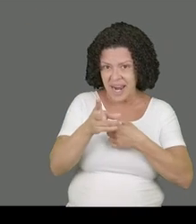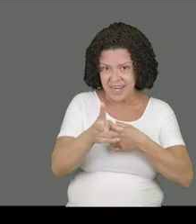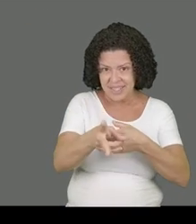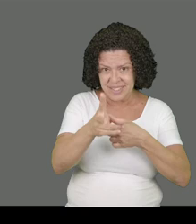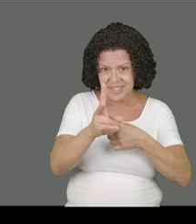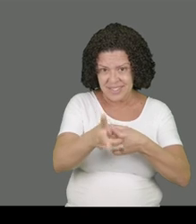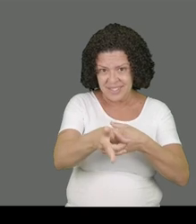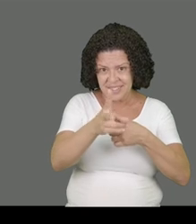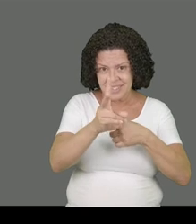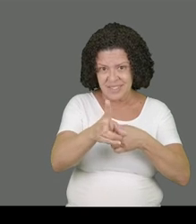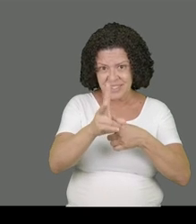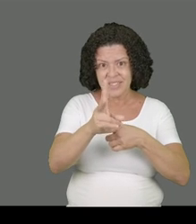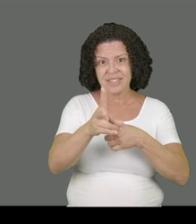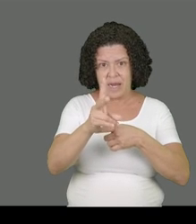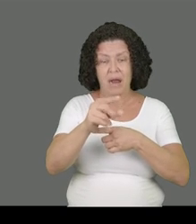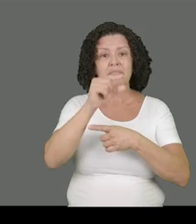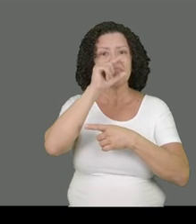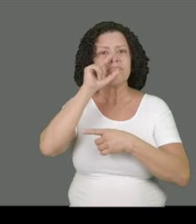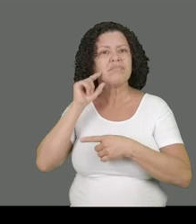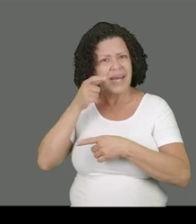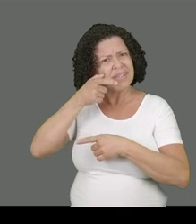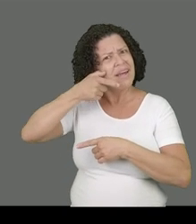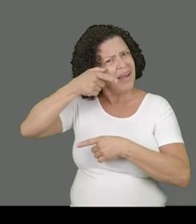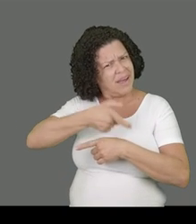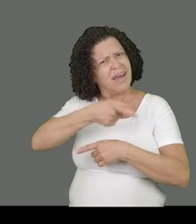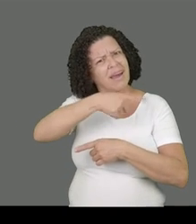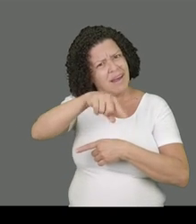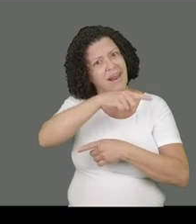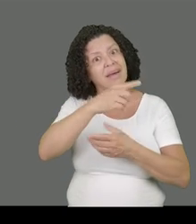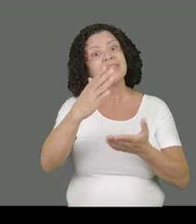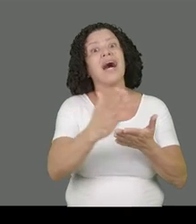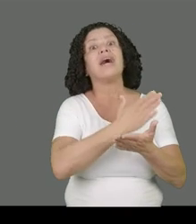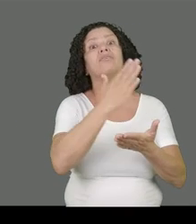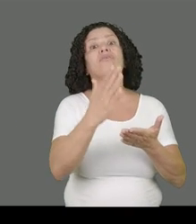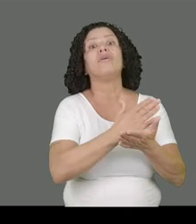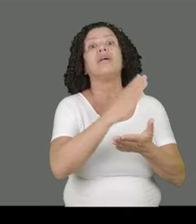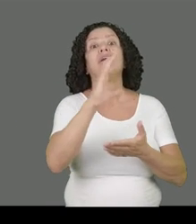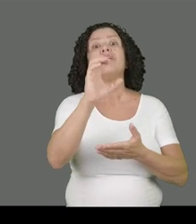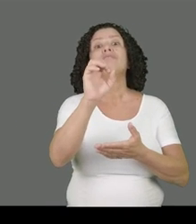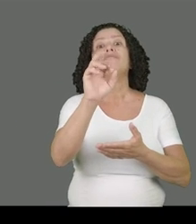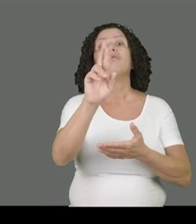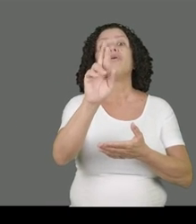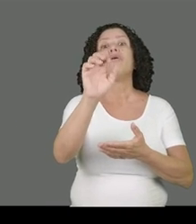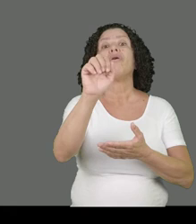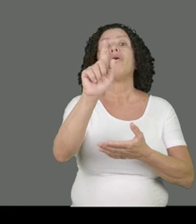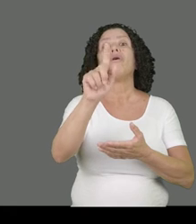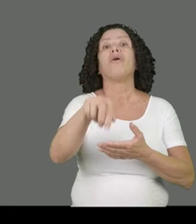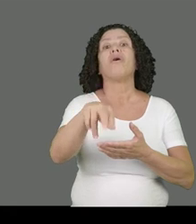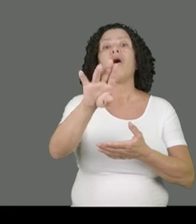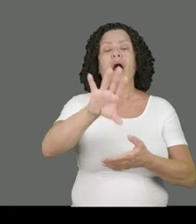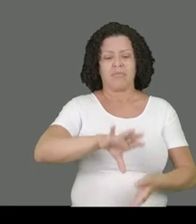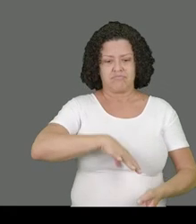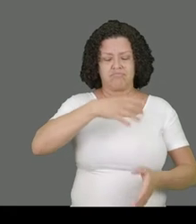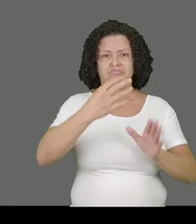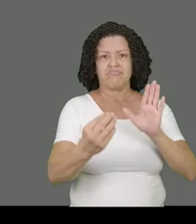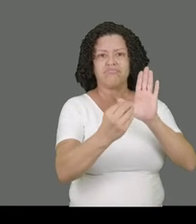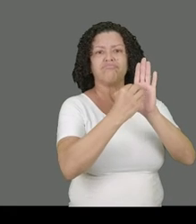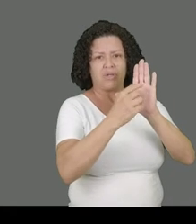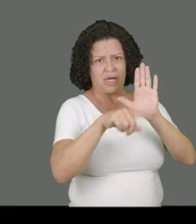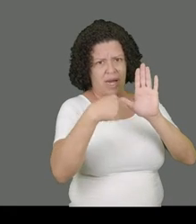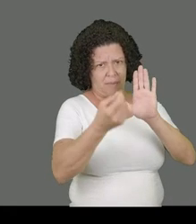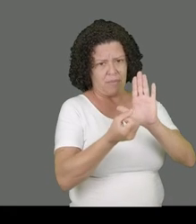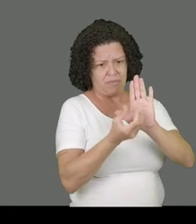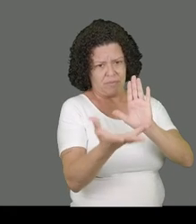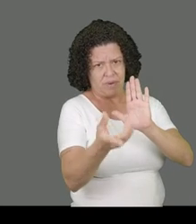ajudará sempre. Essa mensagem da Luísa é muito interessante, ela está no livro Coragem. Como eu comentei antes, depois